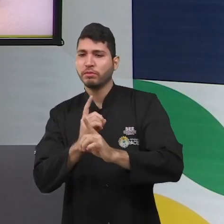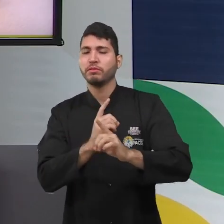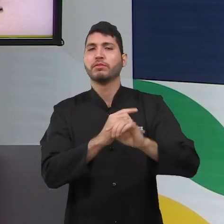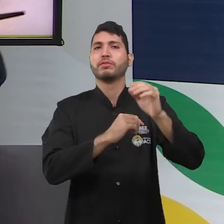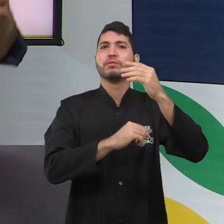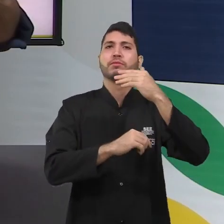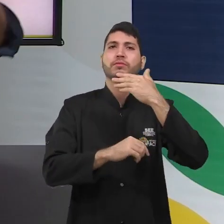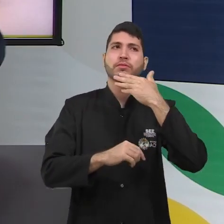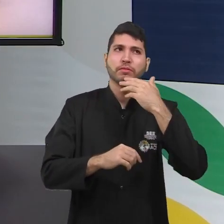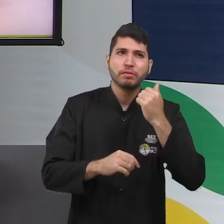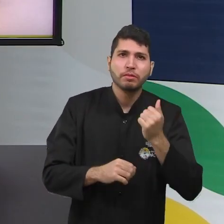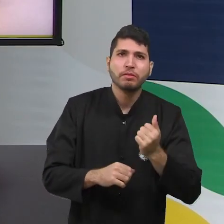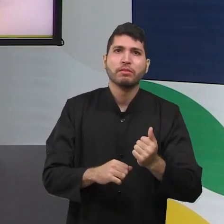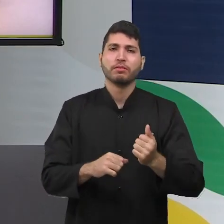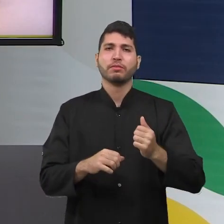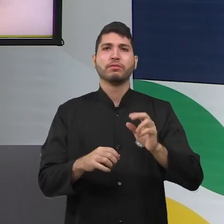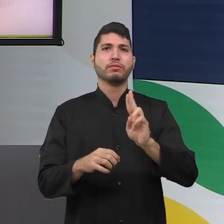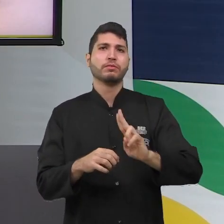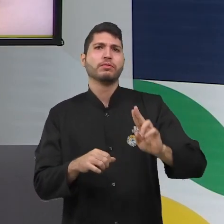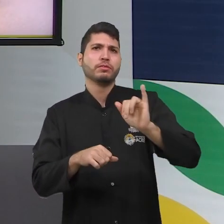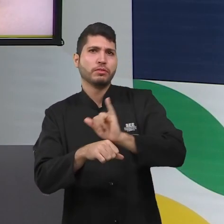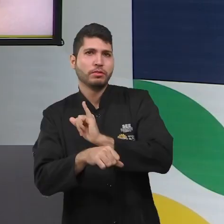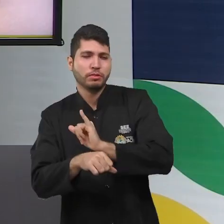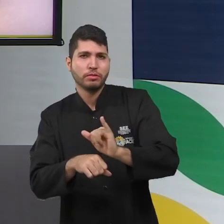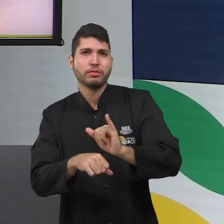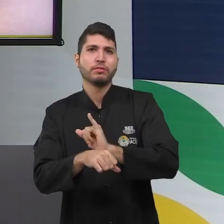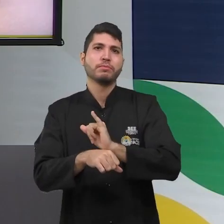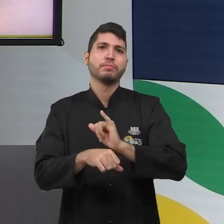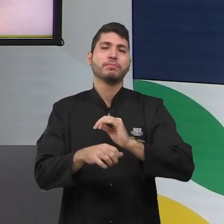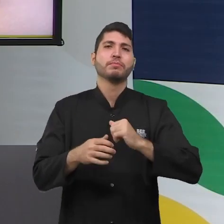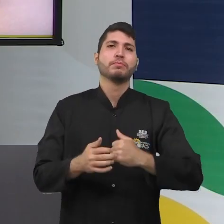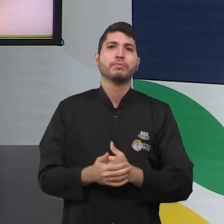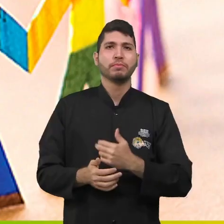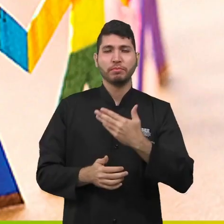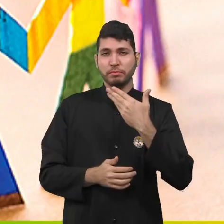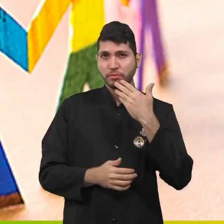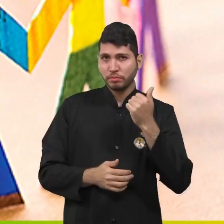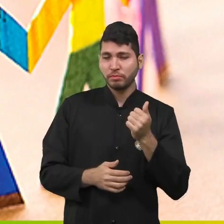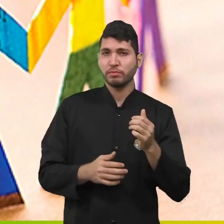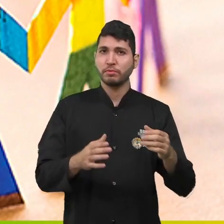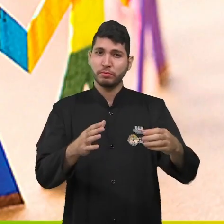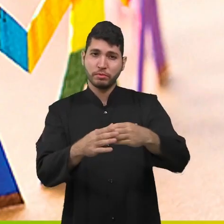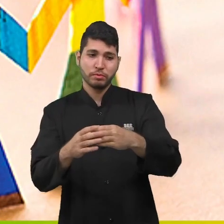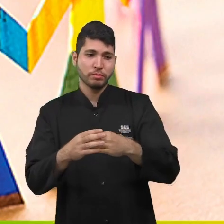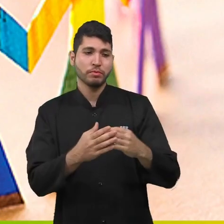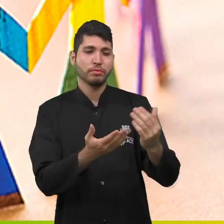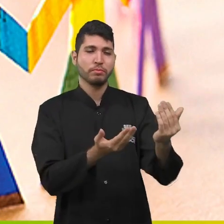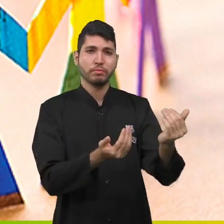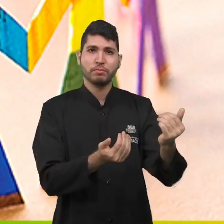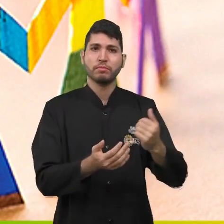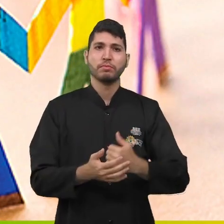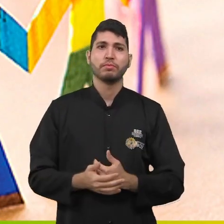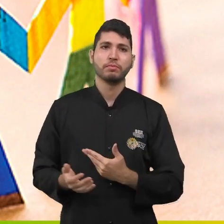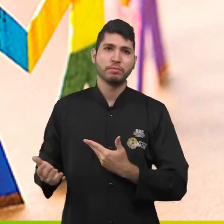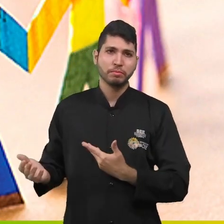o jovem de ações sociais de vivência de cidadania, tá bom? Então aqui também temos ajudar a compreender a realidade social,